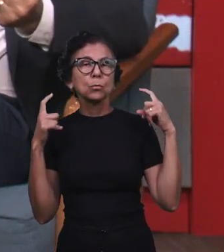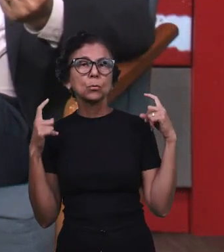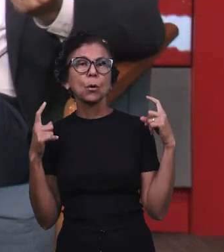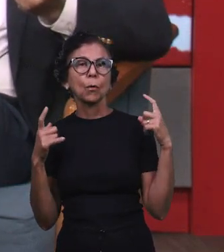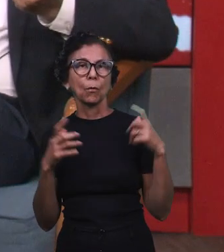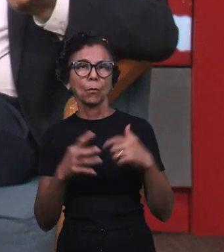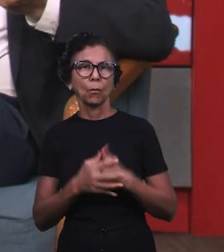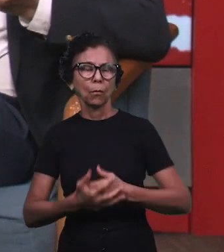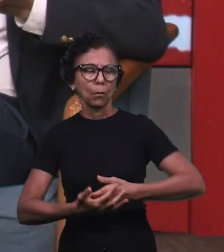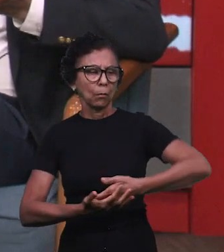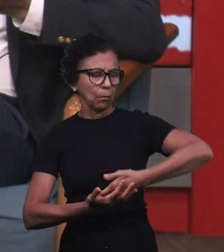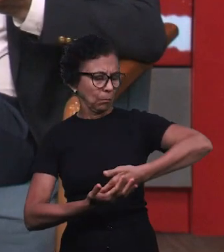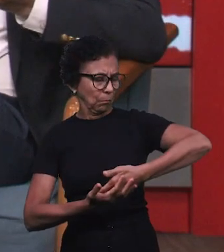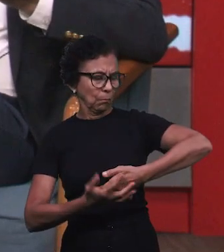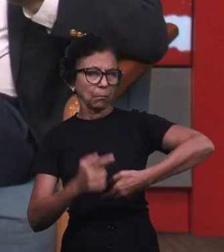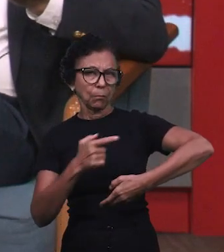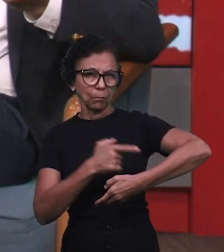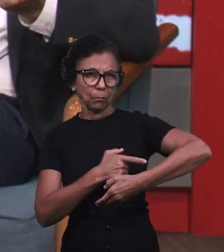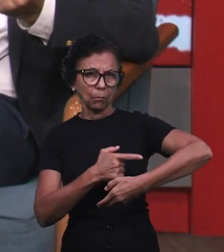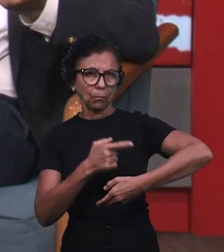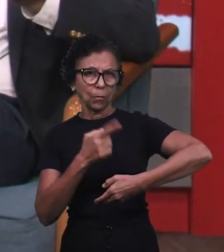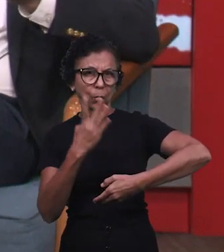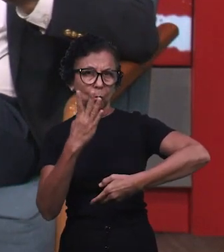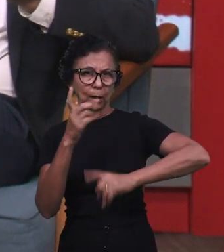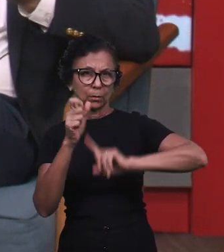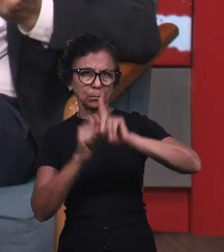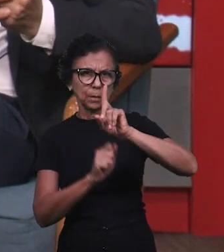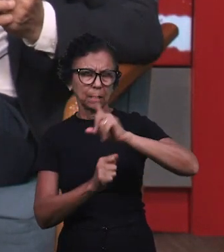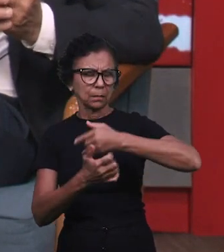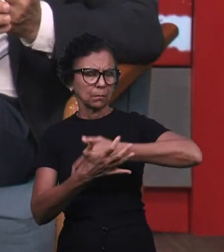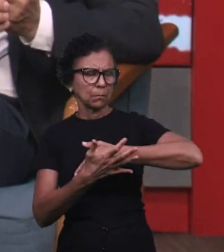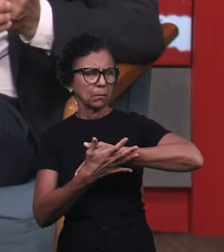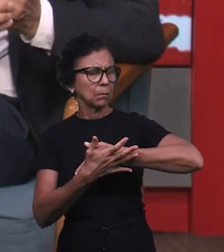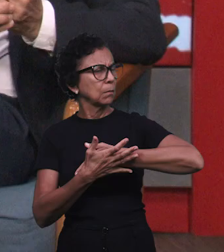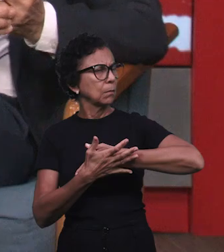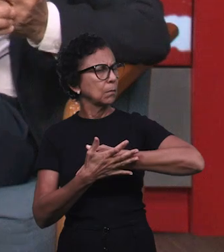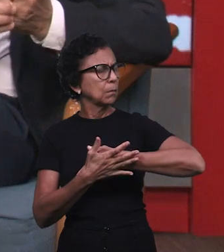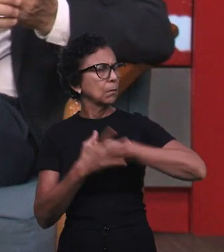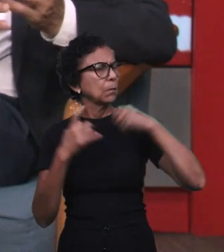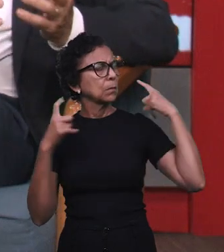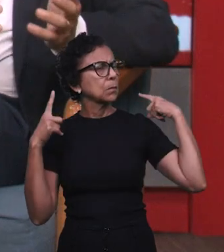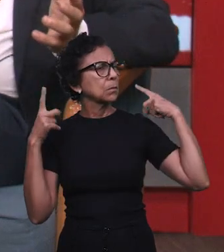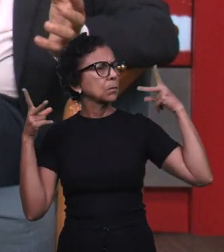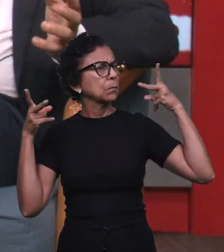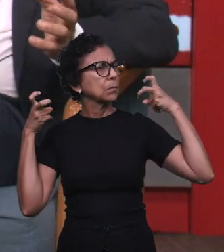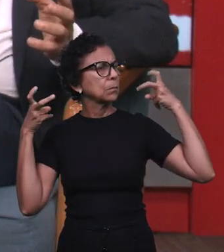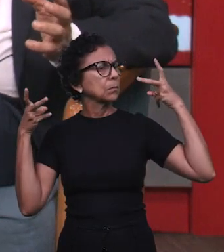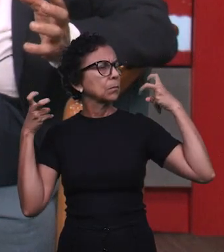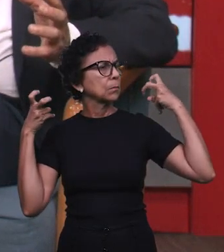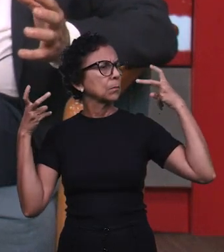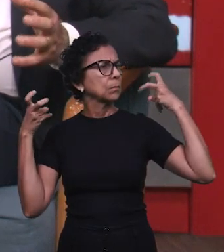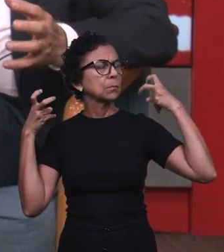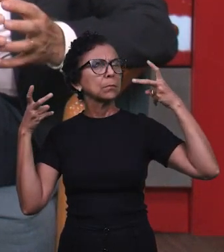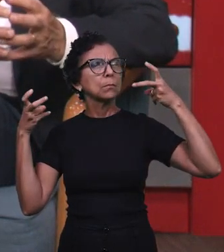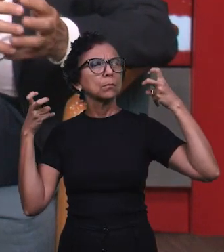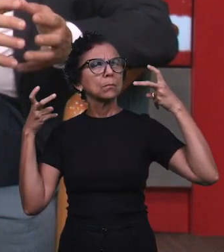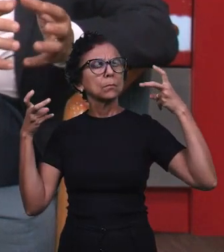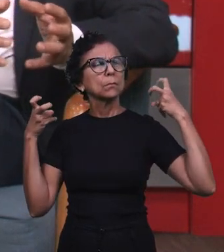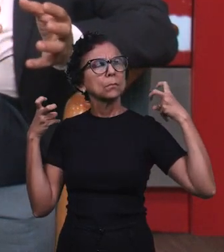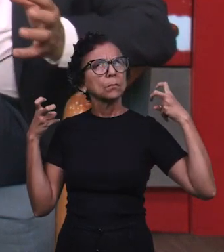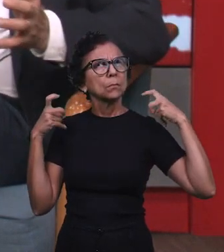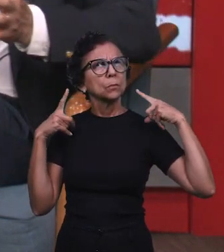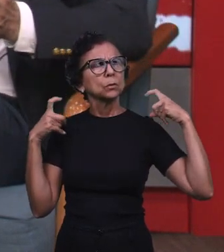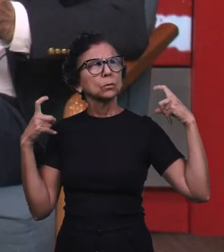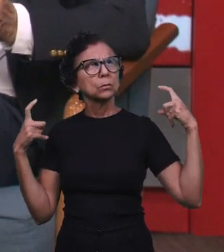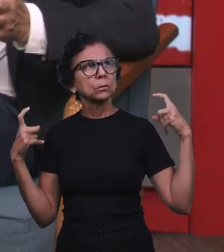Ela está dentro de um ambiente onde ela começa a ouvir os sons. Esses sons